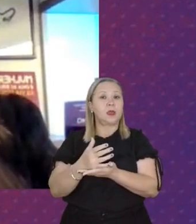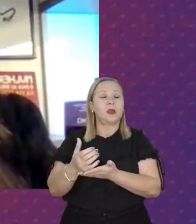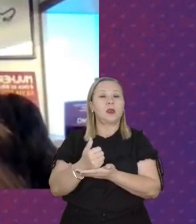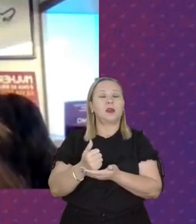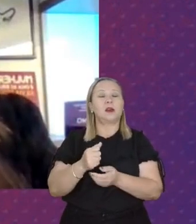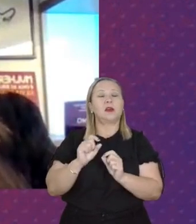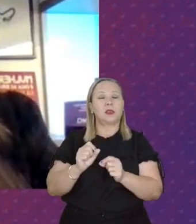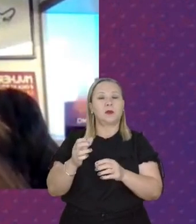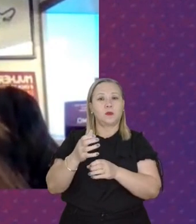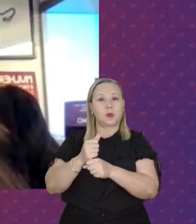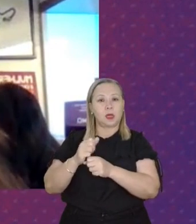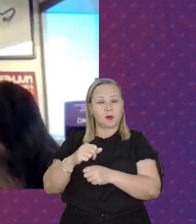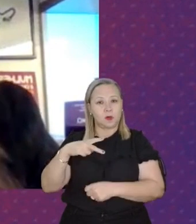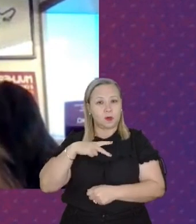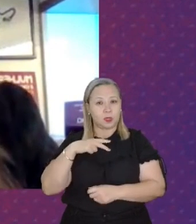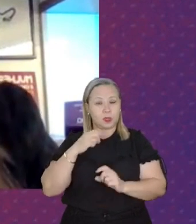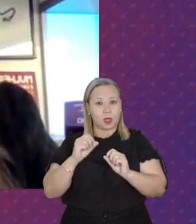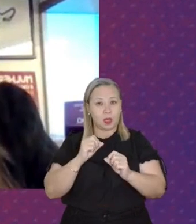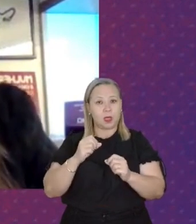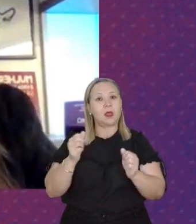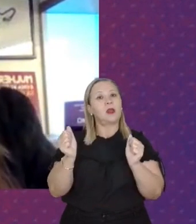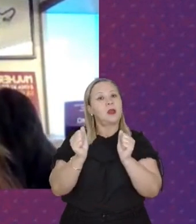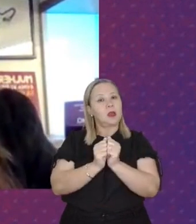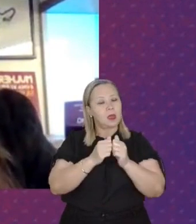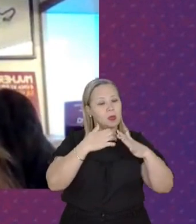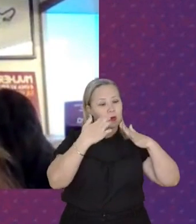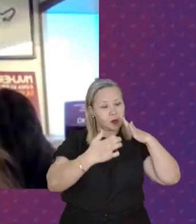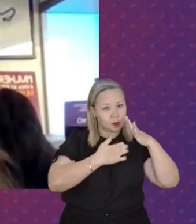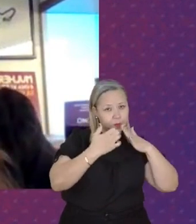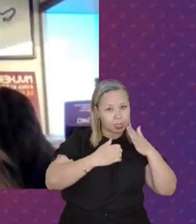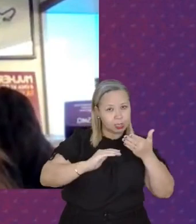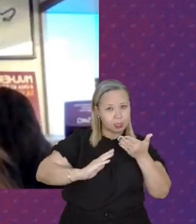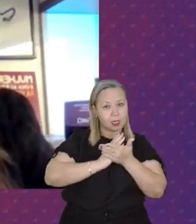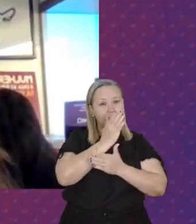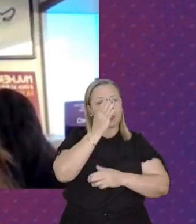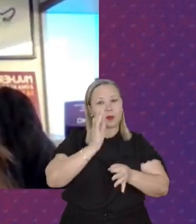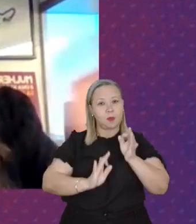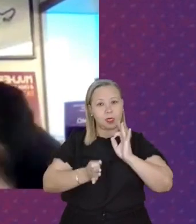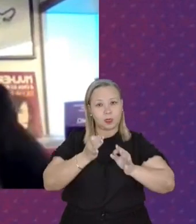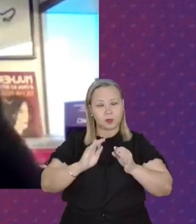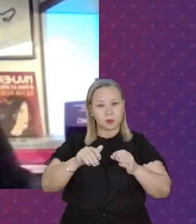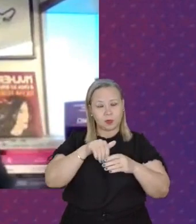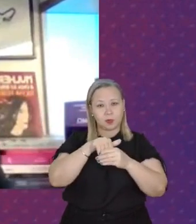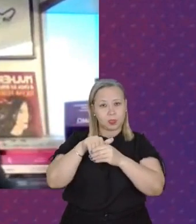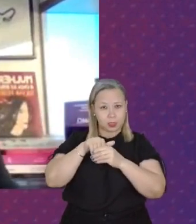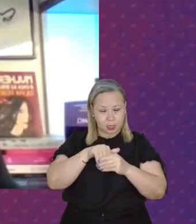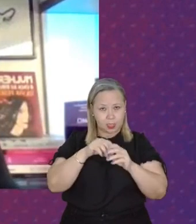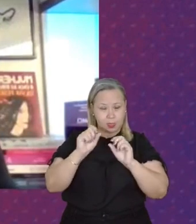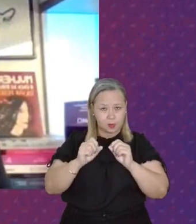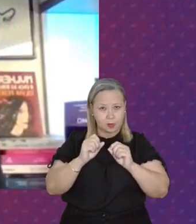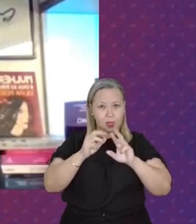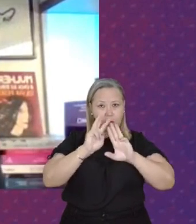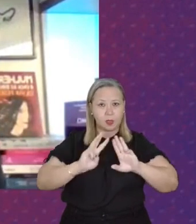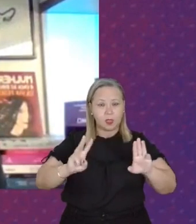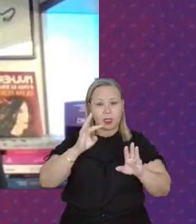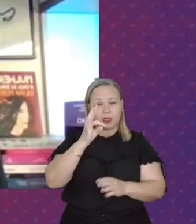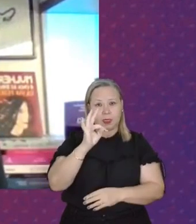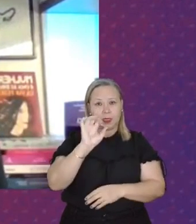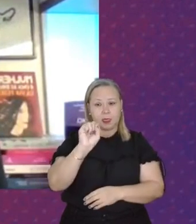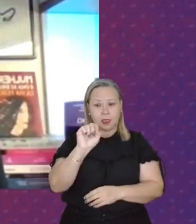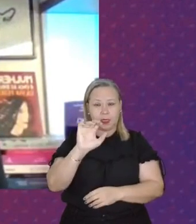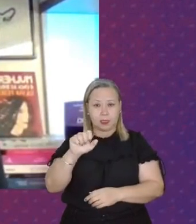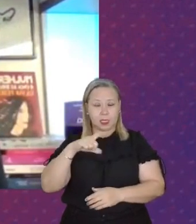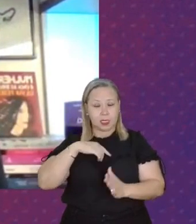de campanha, é por meio de empresas intermediárias autorizadas pela Justiça Eleitoral a operarem. Então, vocês entram no site do TSE, lá vai ter uma lista